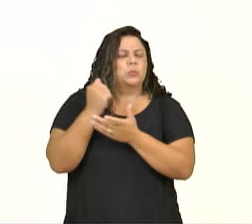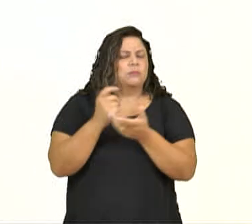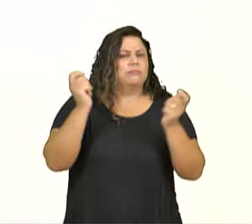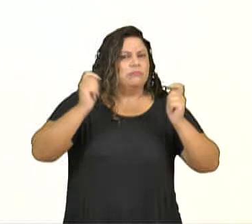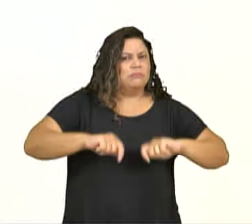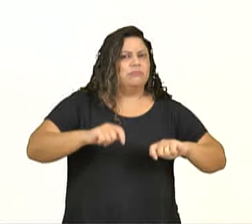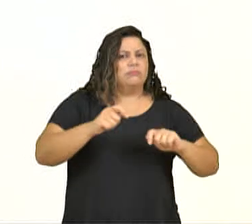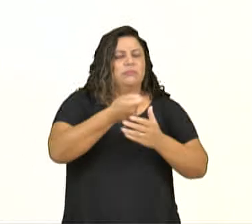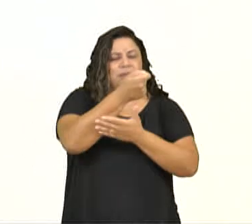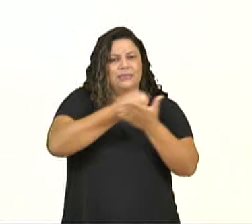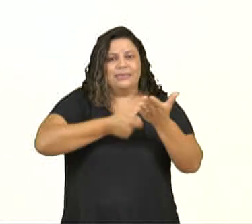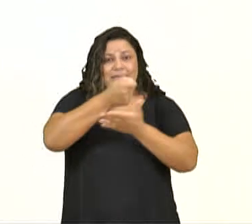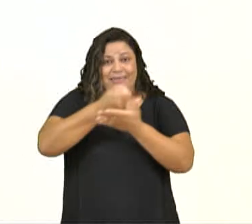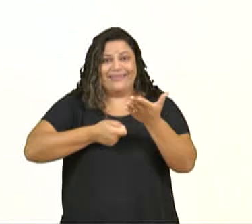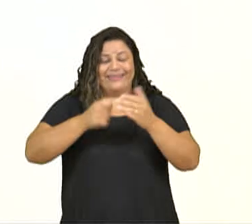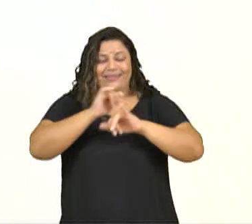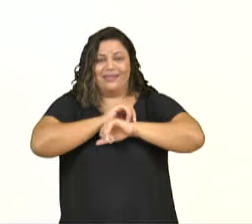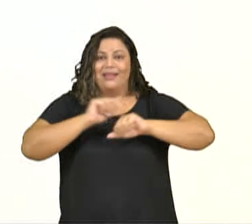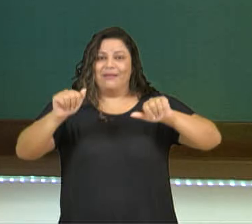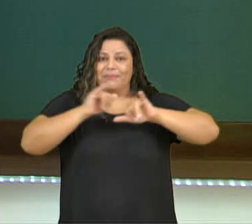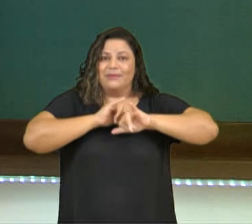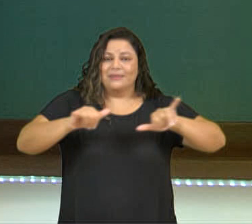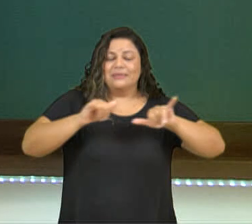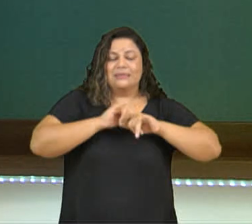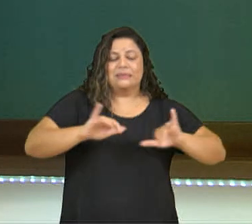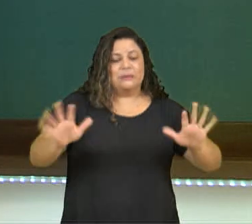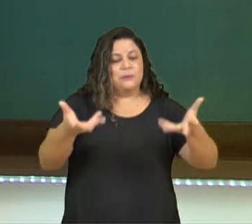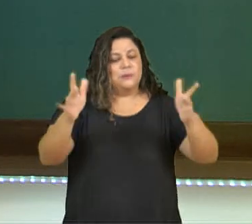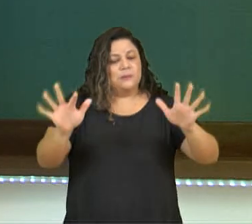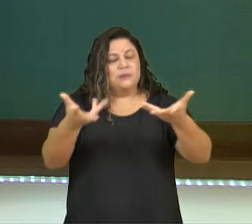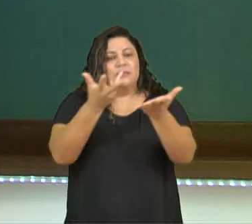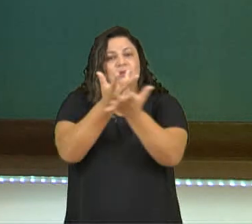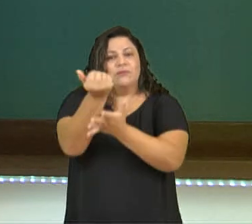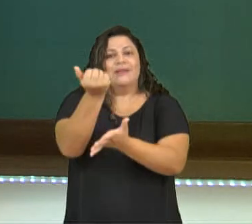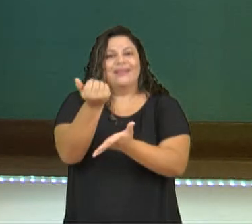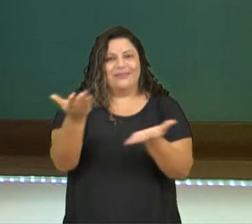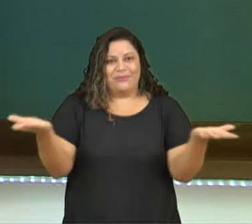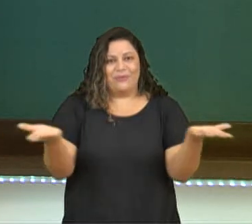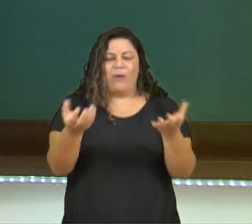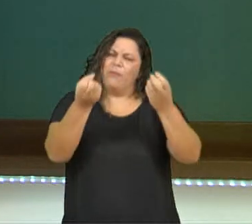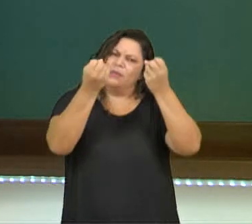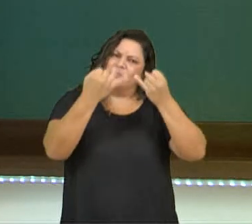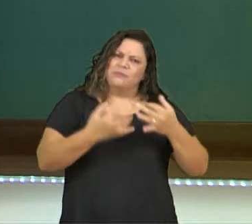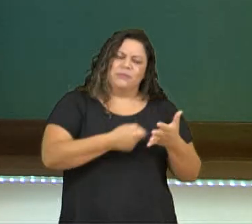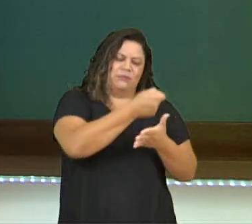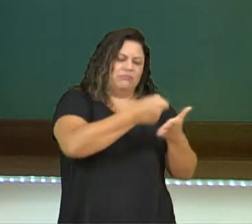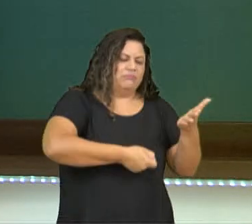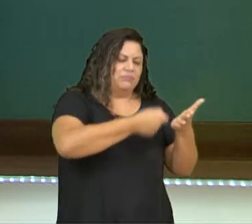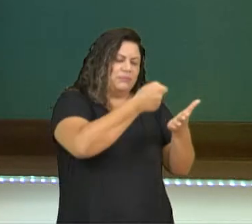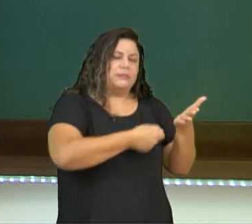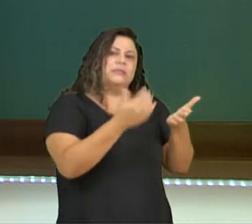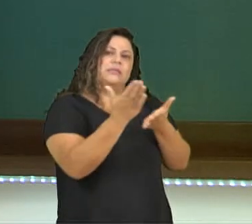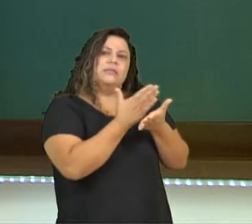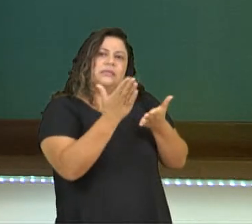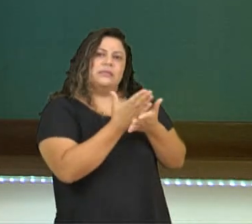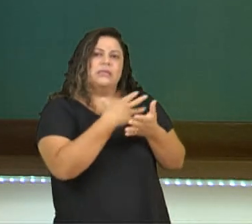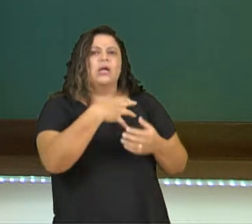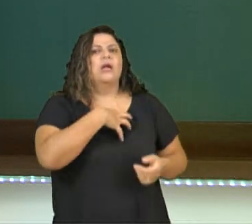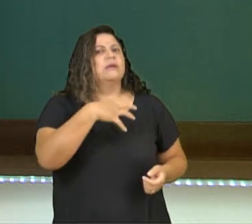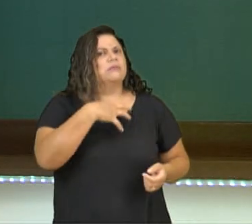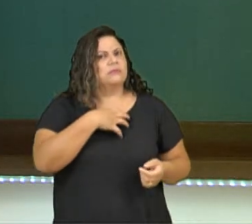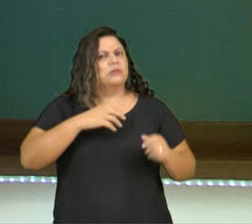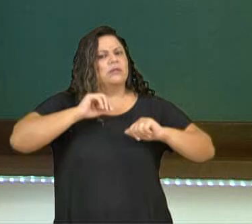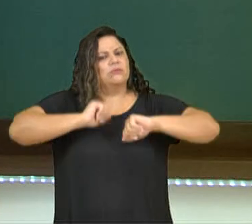ferramentas publicitárias utilizadas para incentivar o consumo. Então comenta aí no seu caderno ali de que forma as empresas